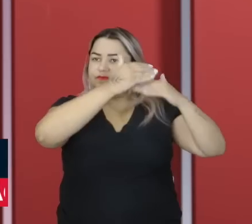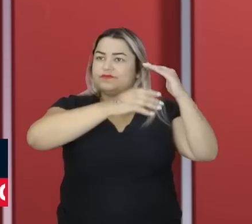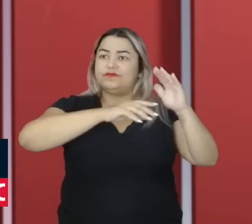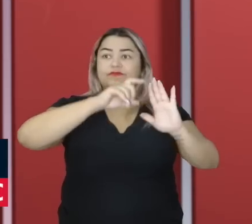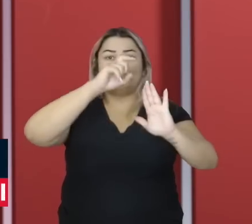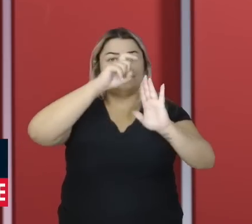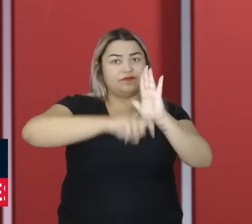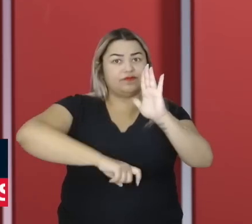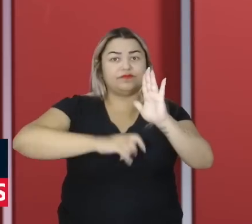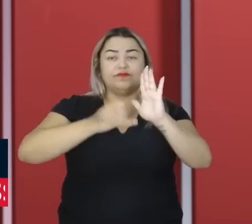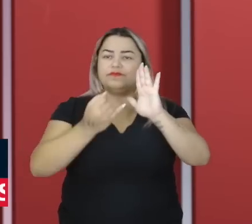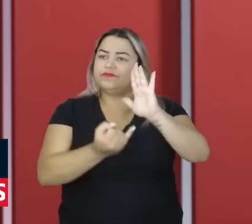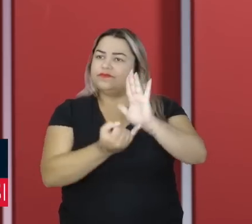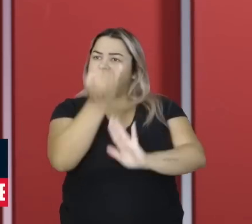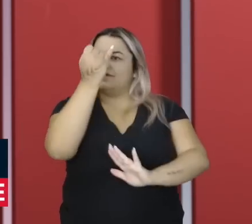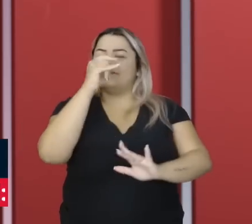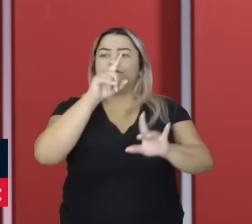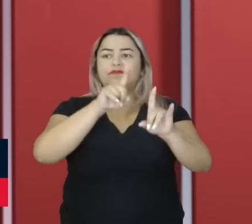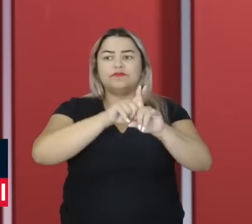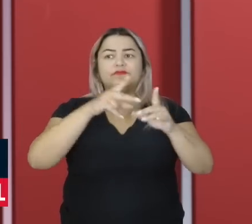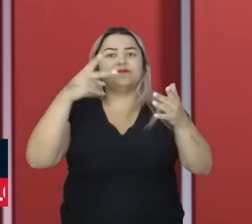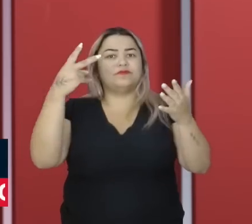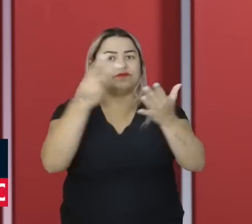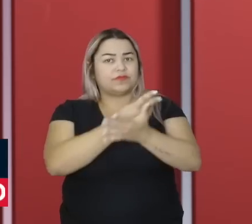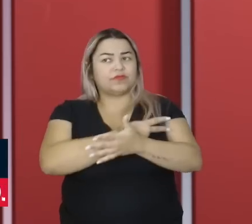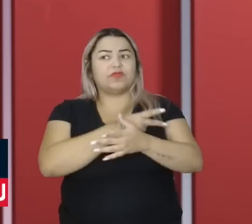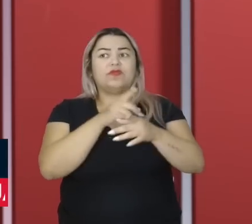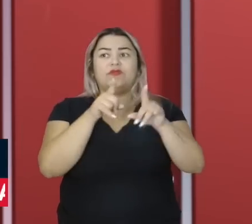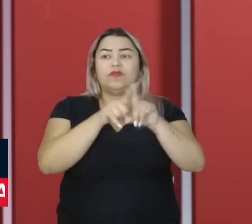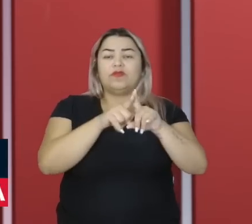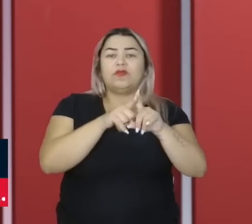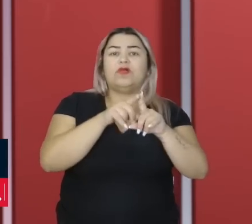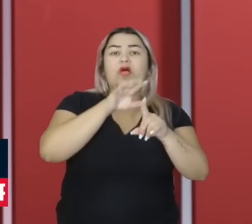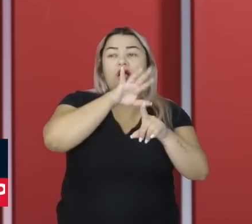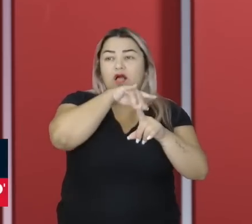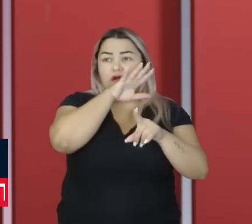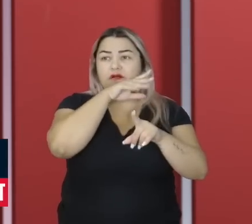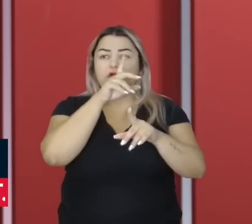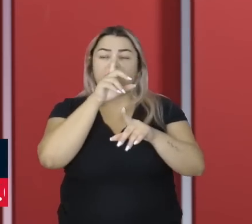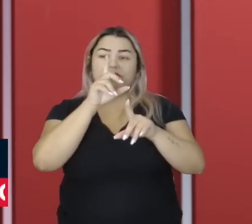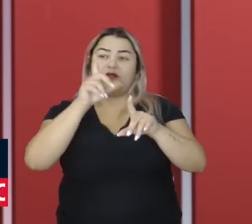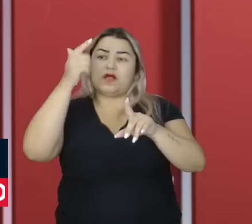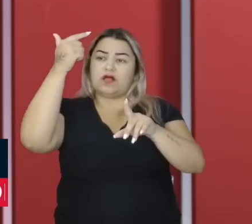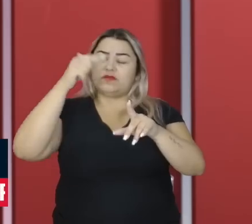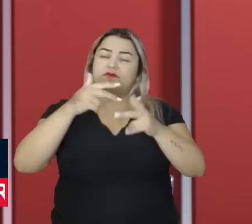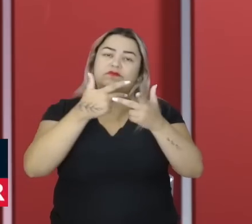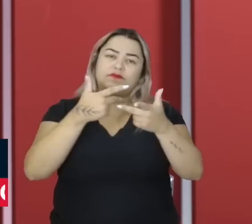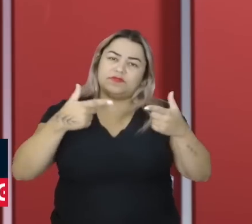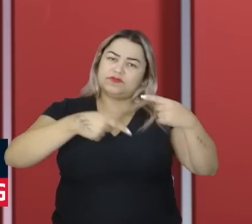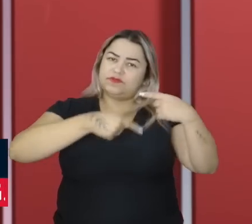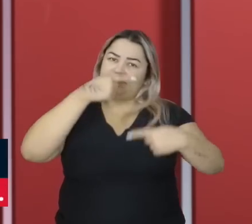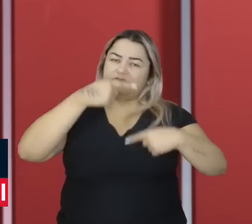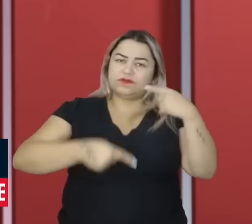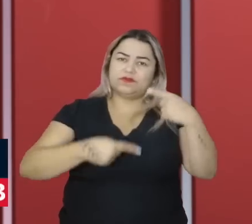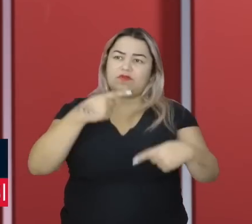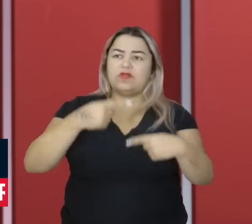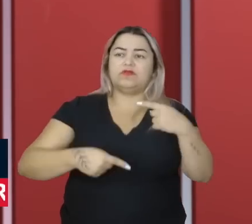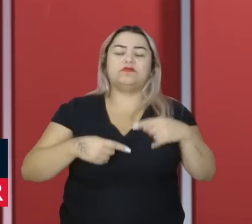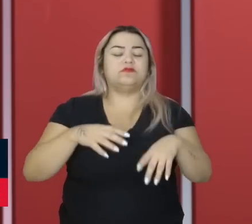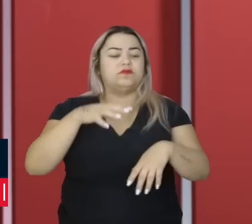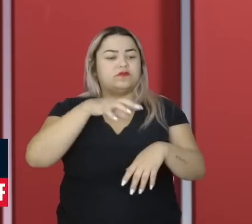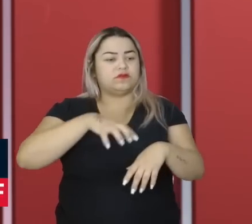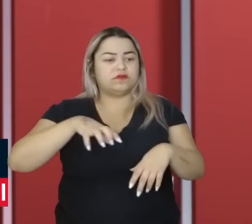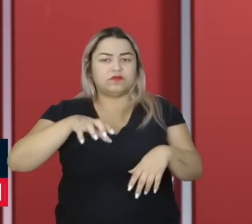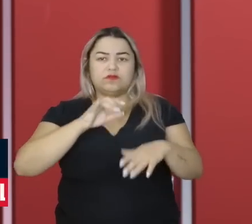juros dessa, porque isso afeta o crédito, portanto, o investimento do setor produtivo. A outra coisa é uma política ao setor industrial